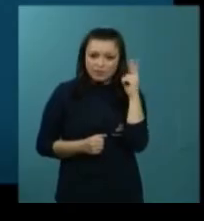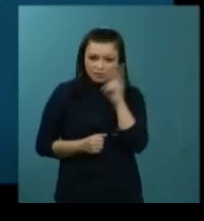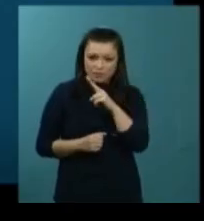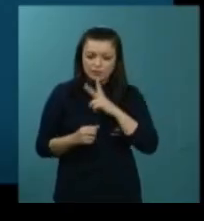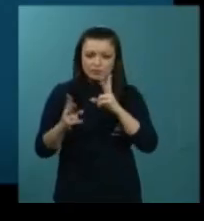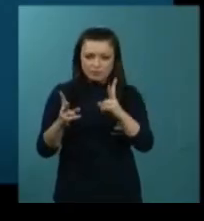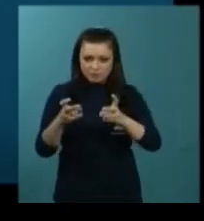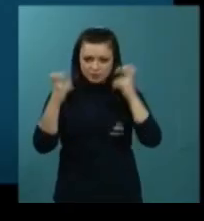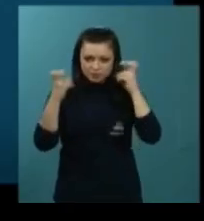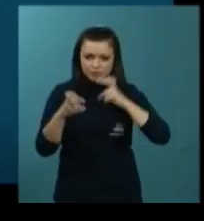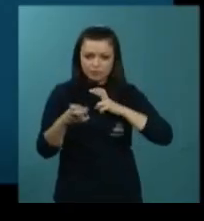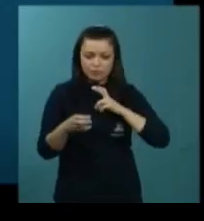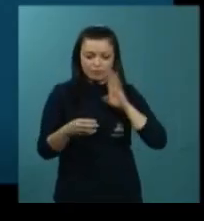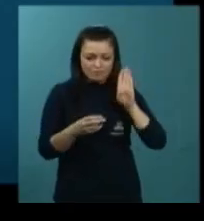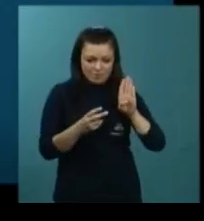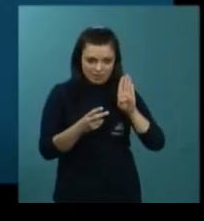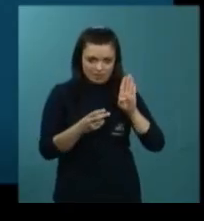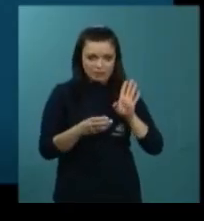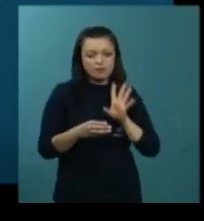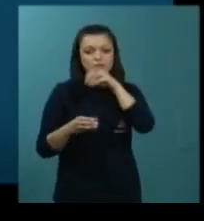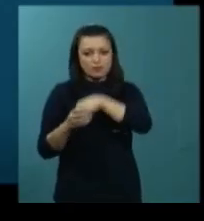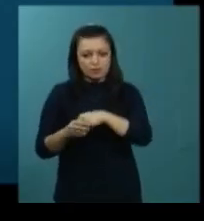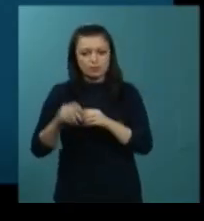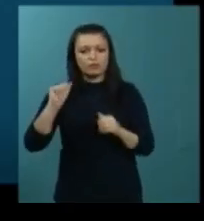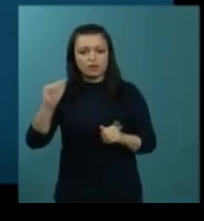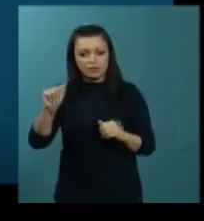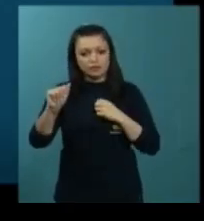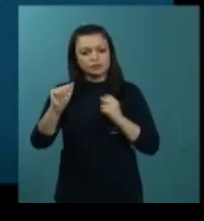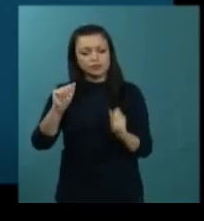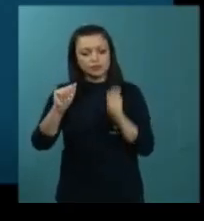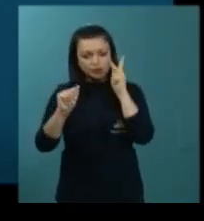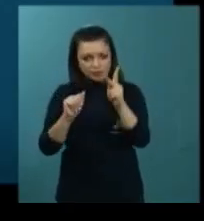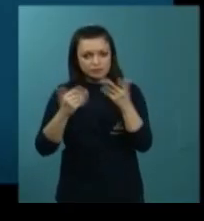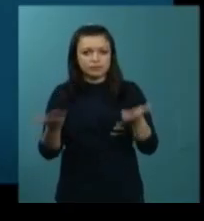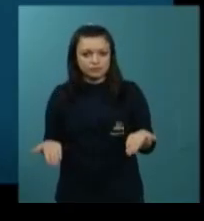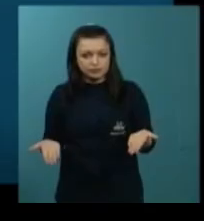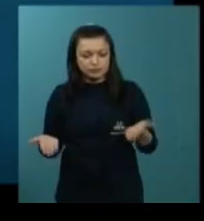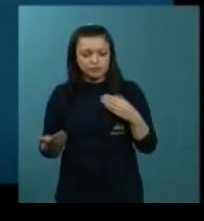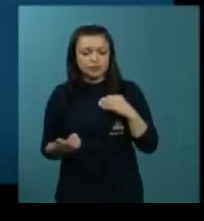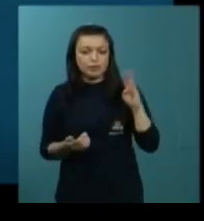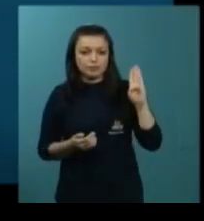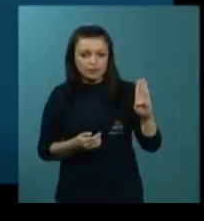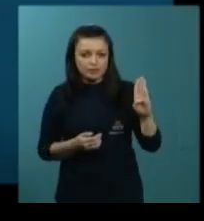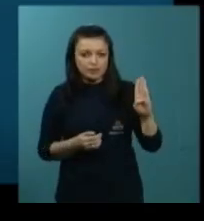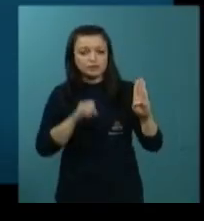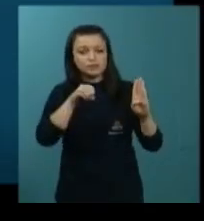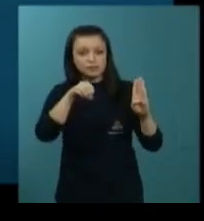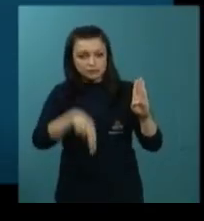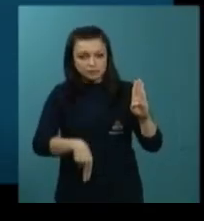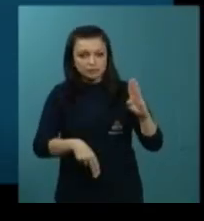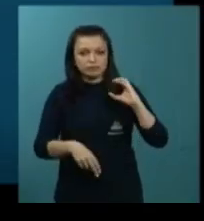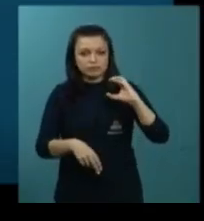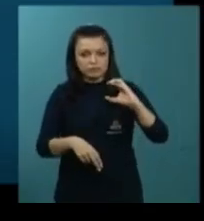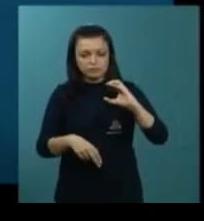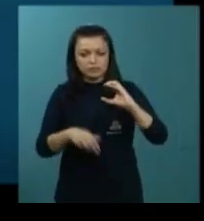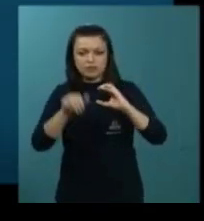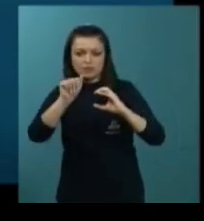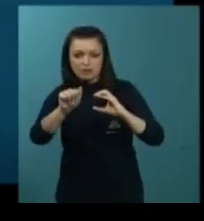Percebemos que o B está contido no A. Então, o conjunto B é um subconjunto do A.